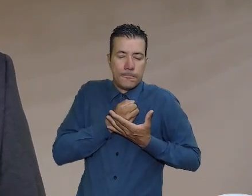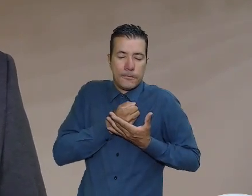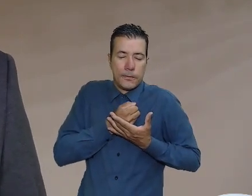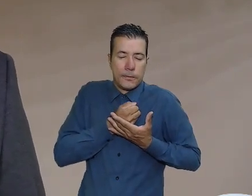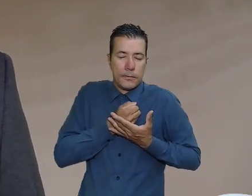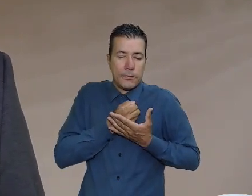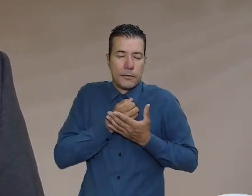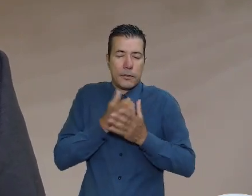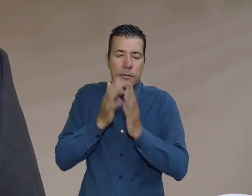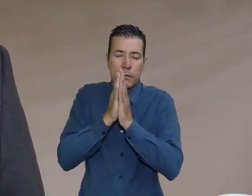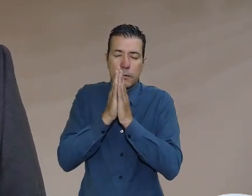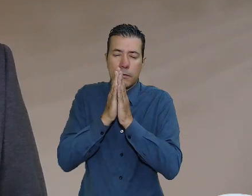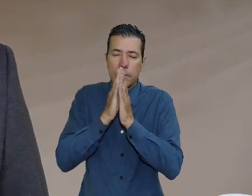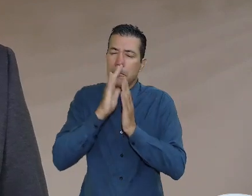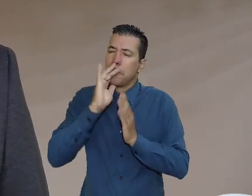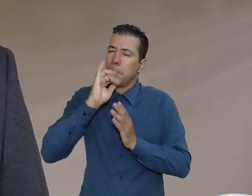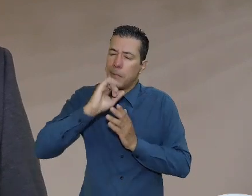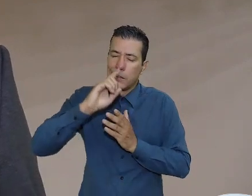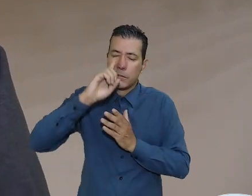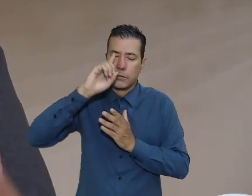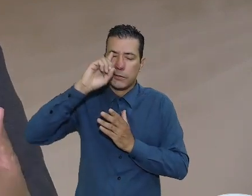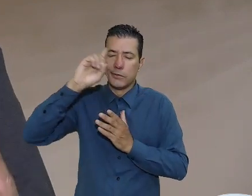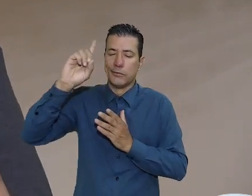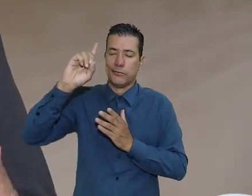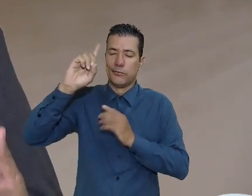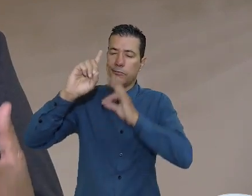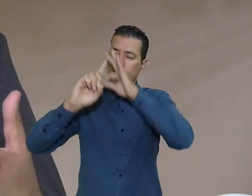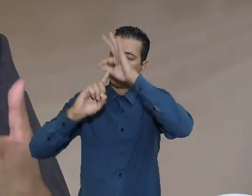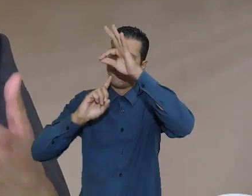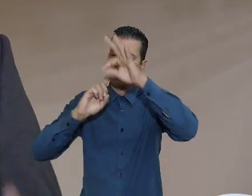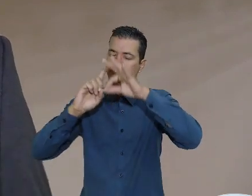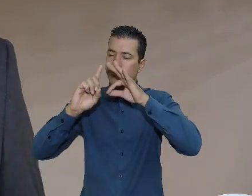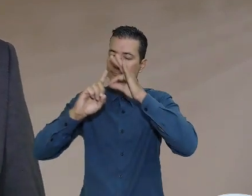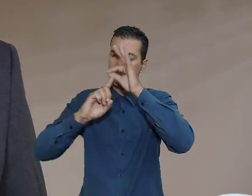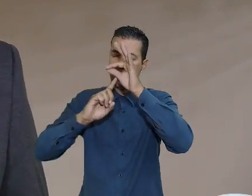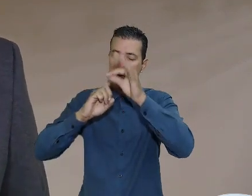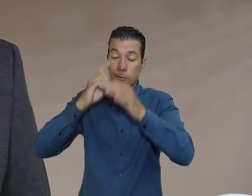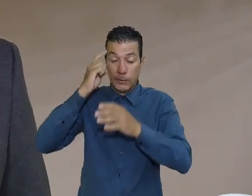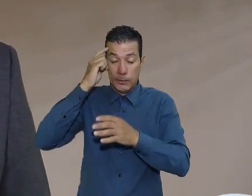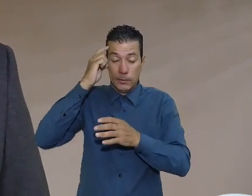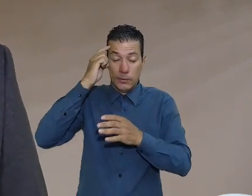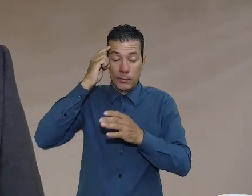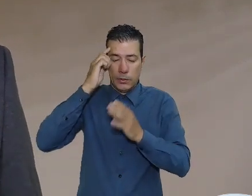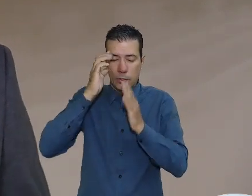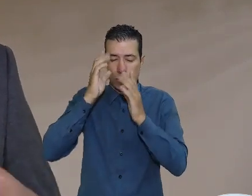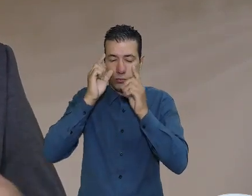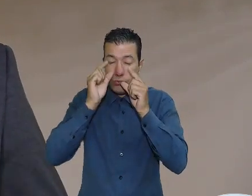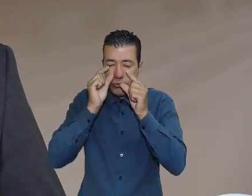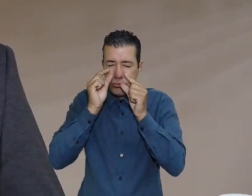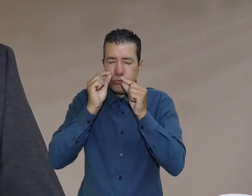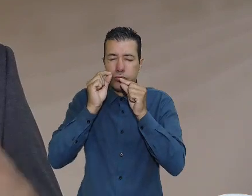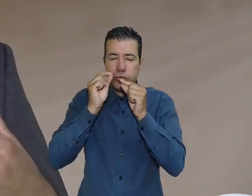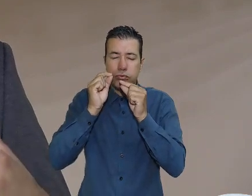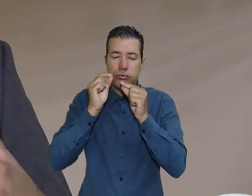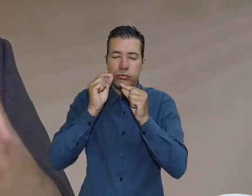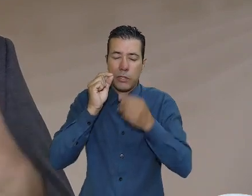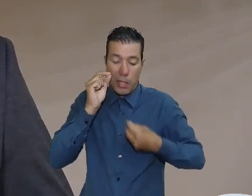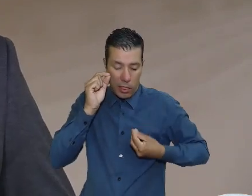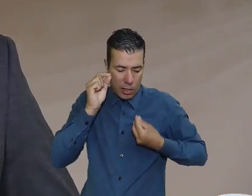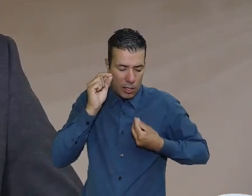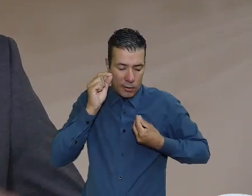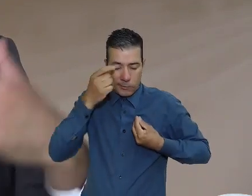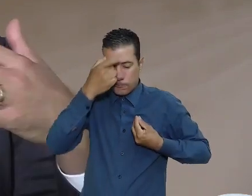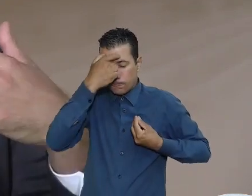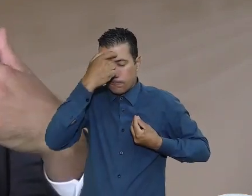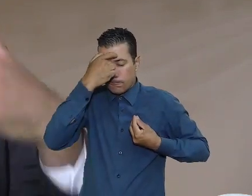olhos. Santo Deus e Pai, nós estamos aqui nesta noite concentrados, de olhos fechados, para dedicar somente a nossa